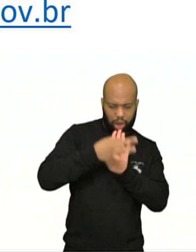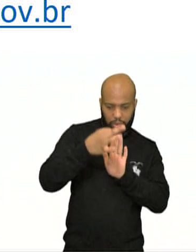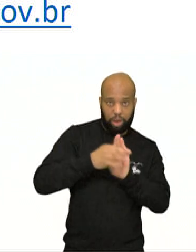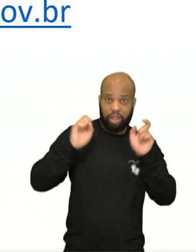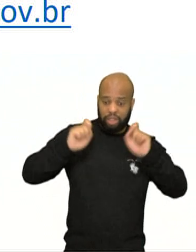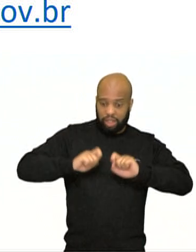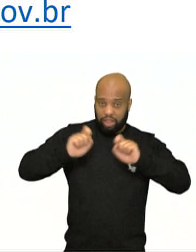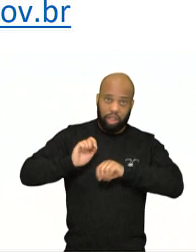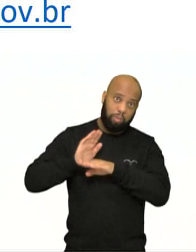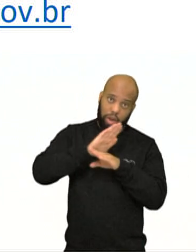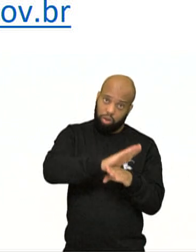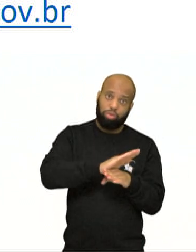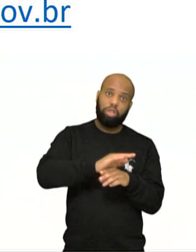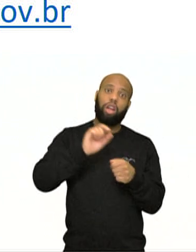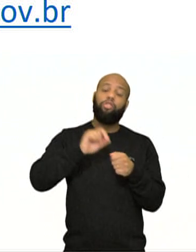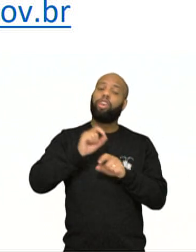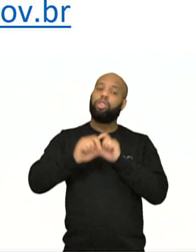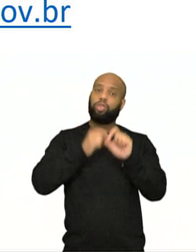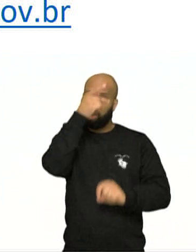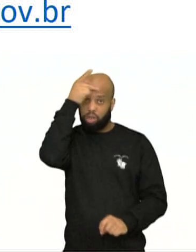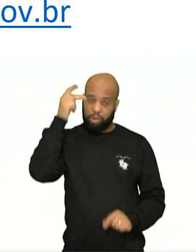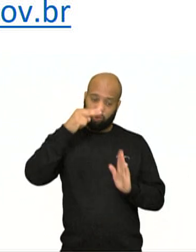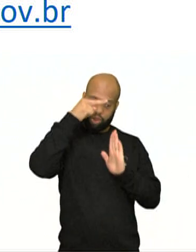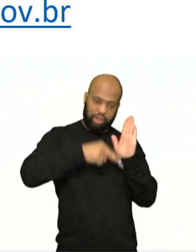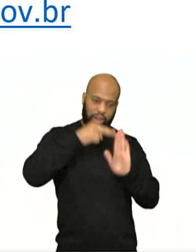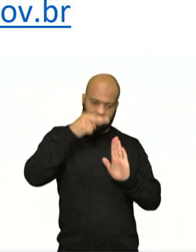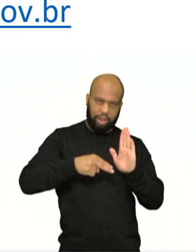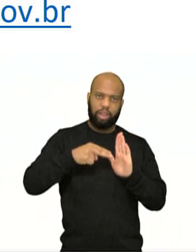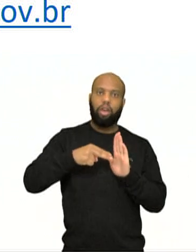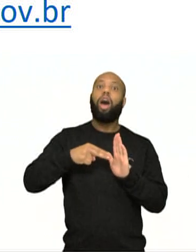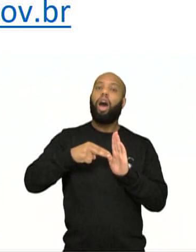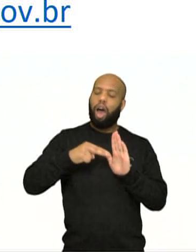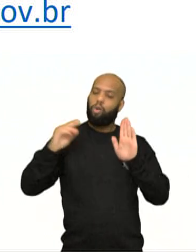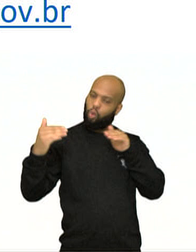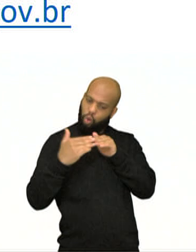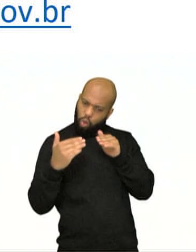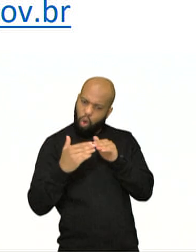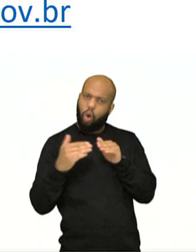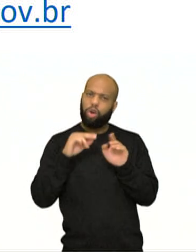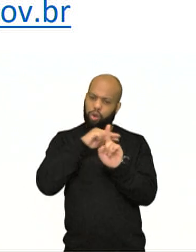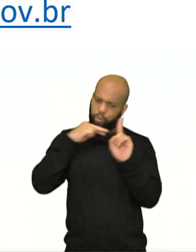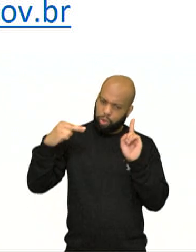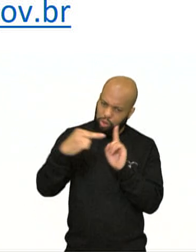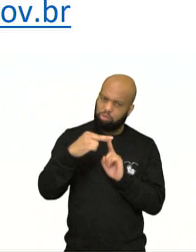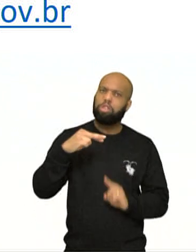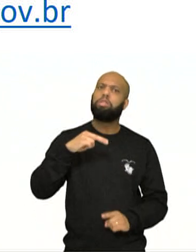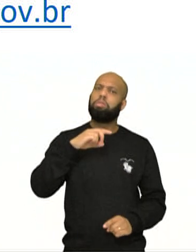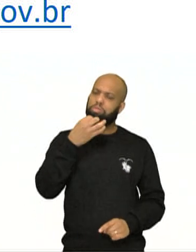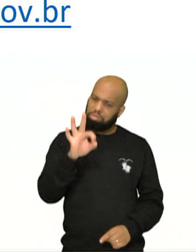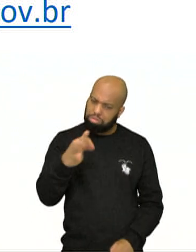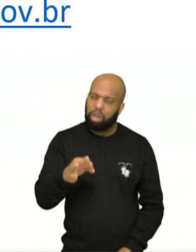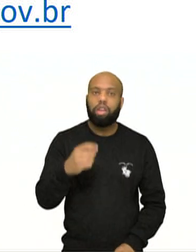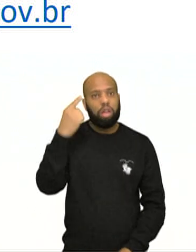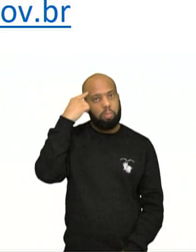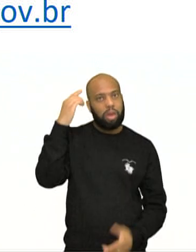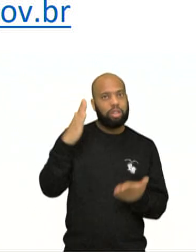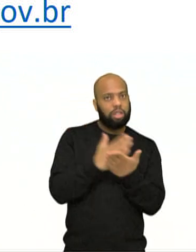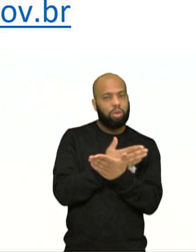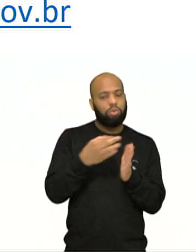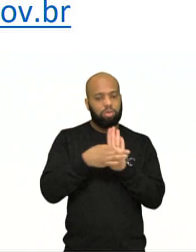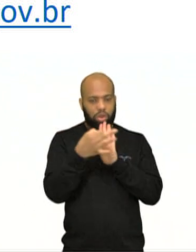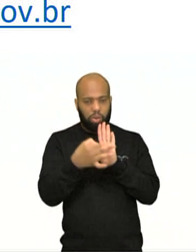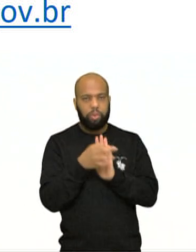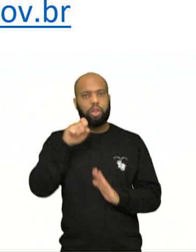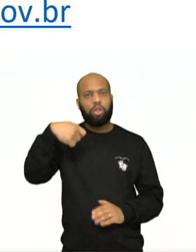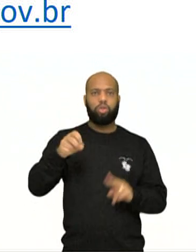possam ajudá-lo a convencer o leitor de que seu ponto de vista faz sentido. Então pense em alguns argumentos